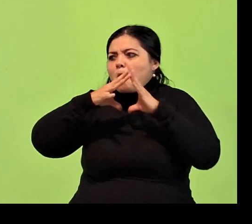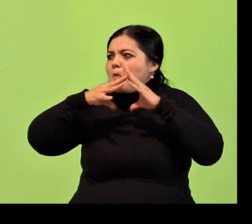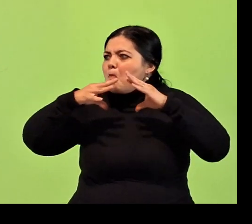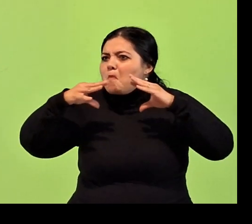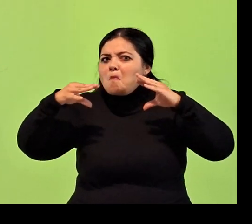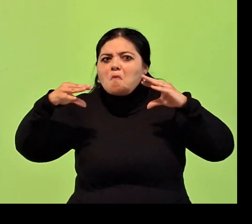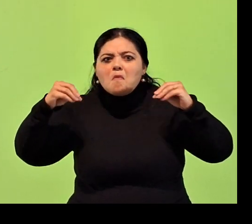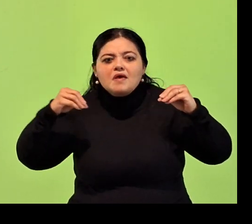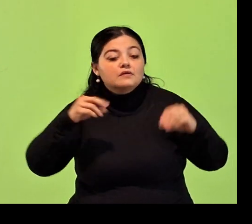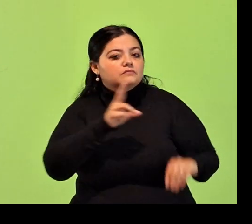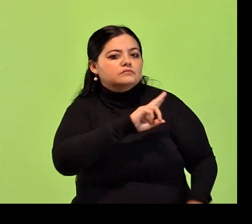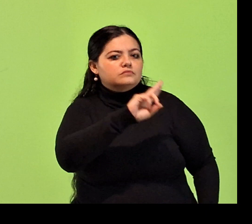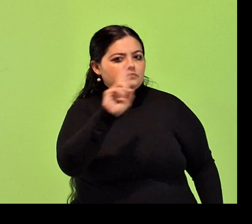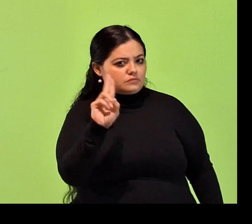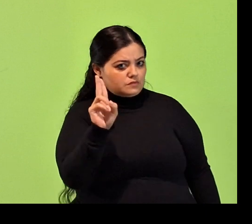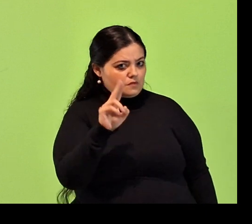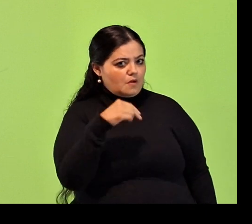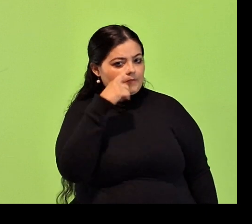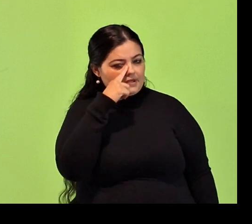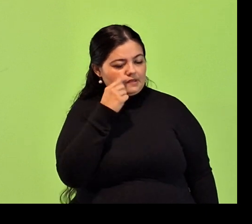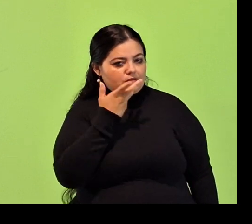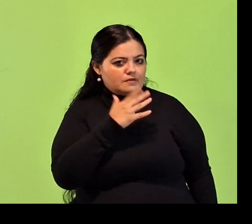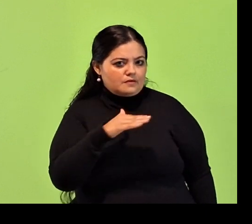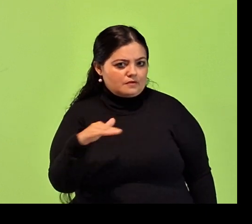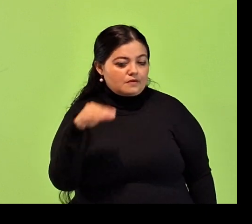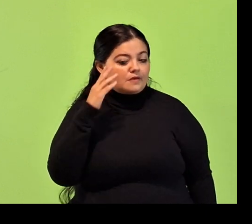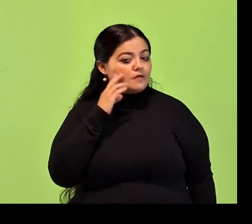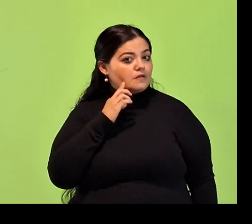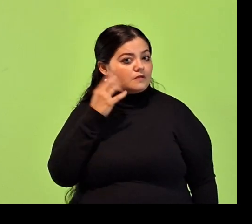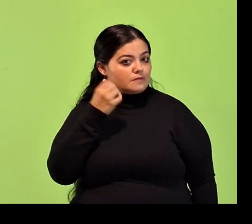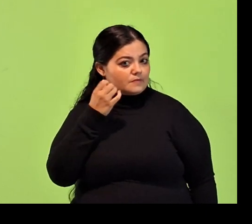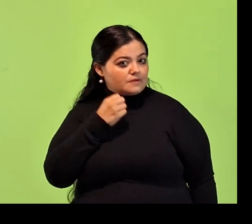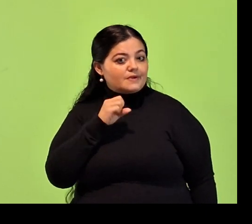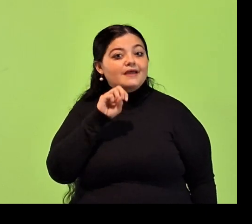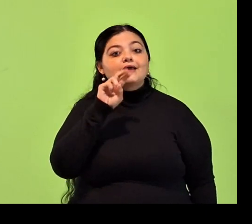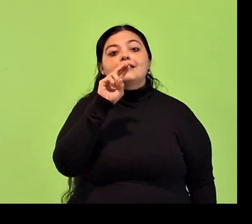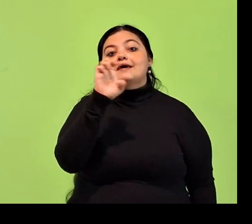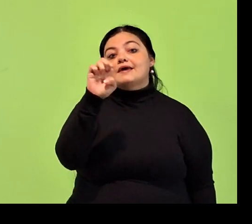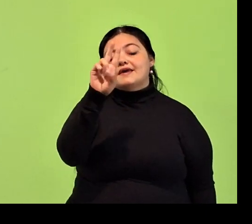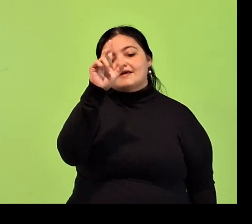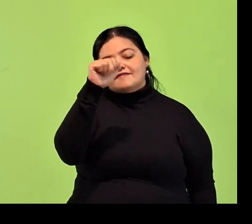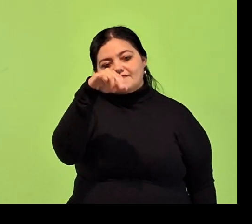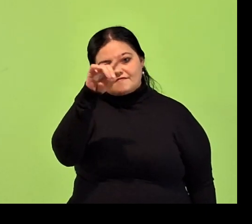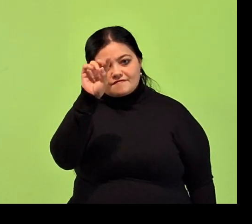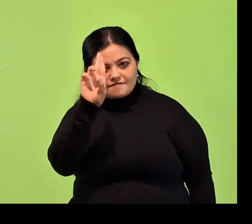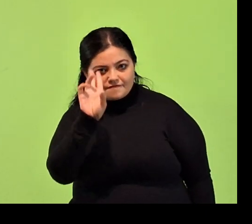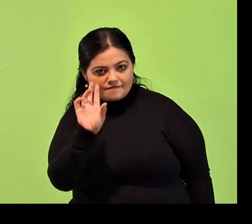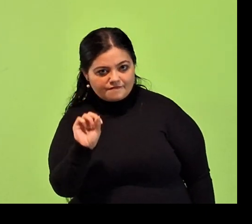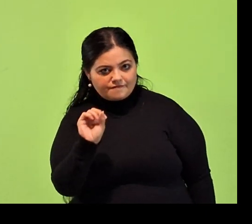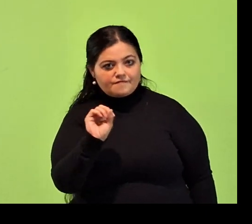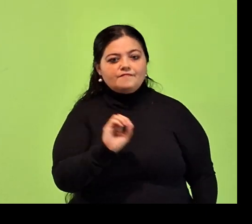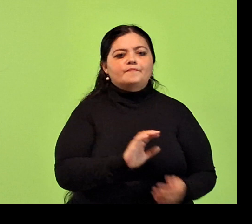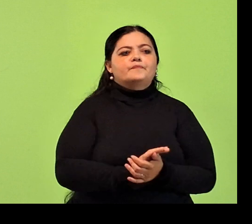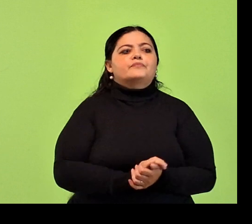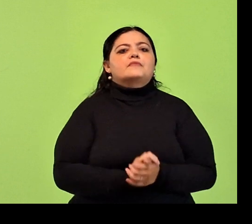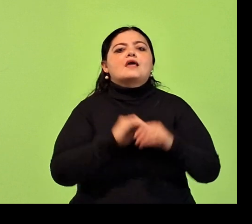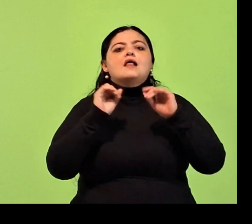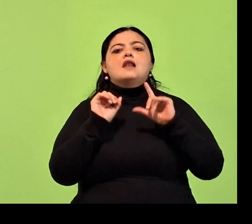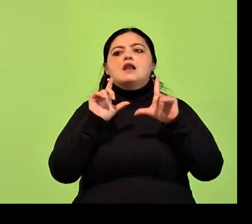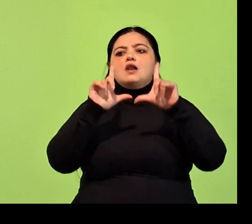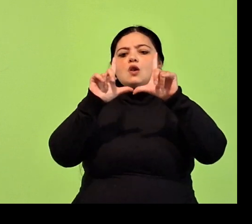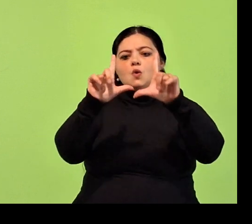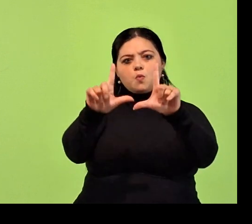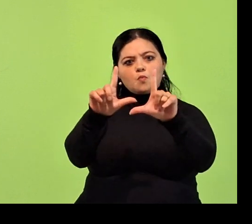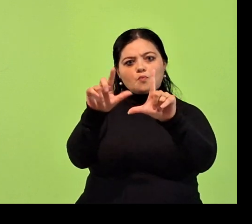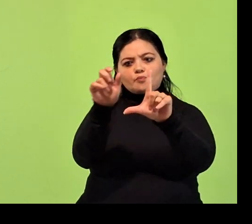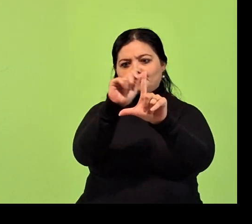nome dessa criança loira, branca, de 7 anos, é Evandro Ramos Caetano. E a chamada, bem chamativa no